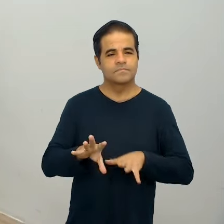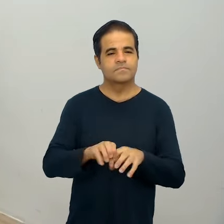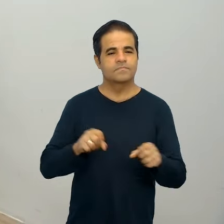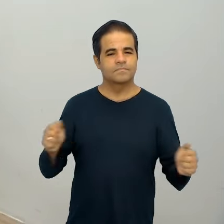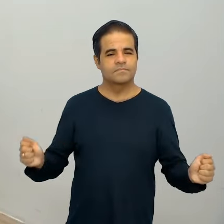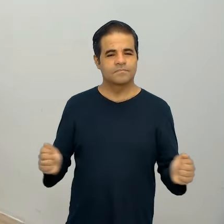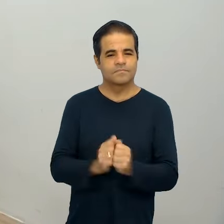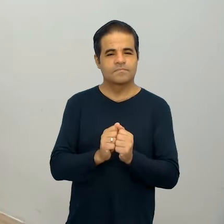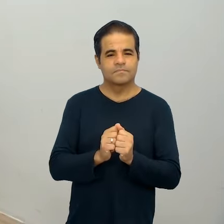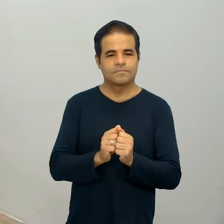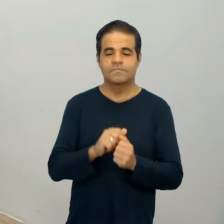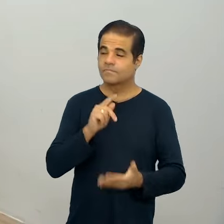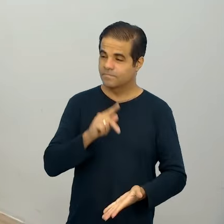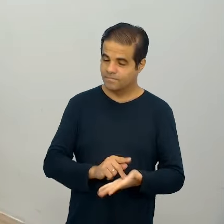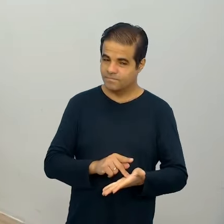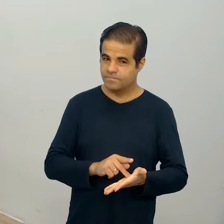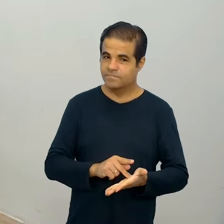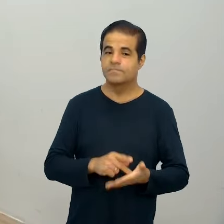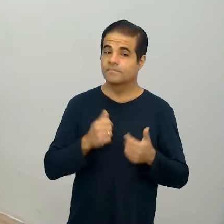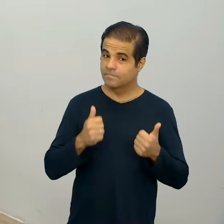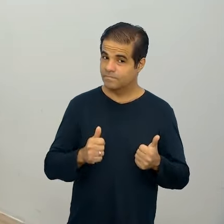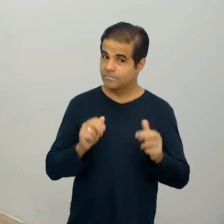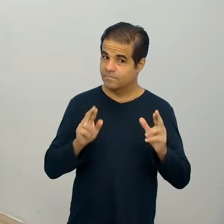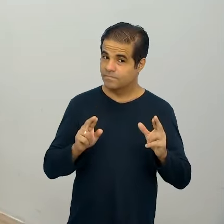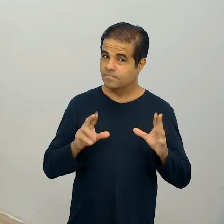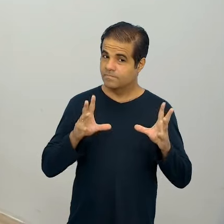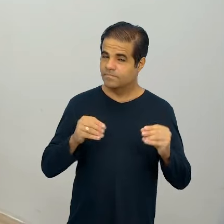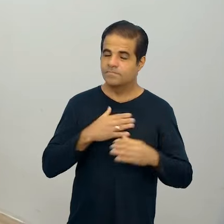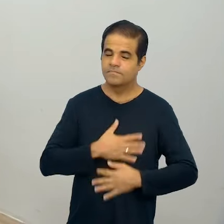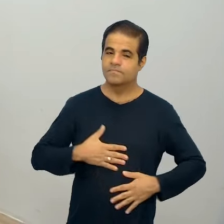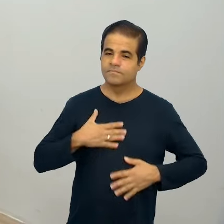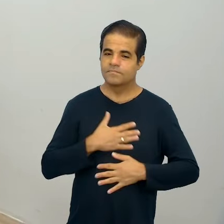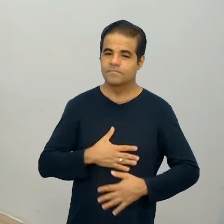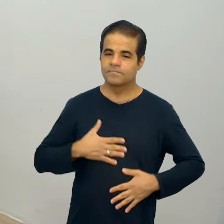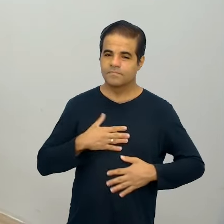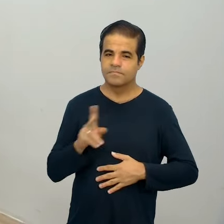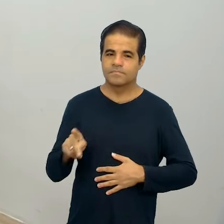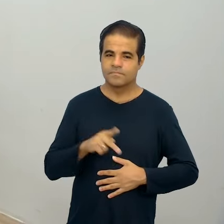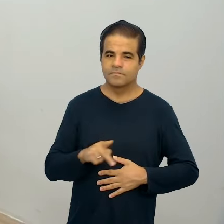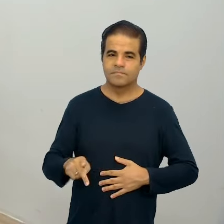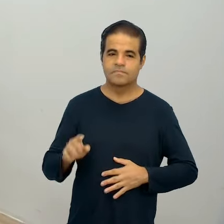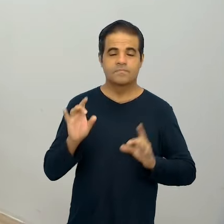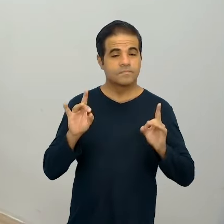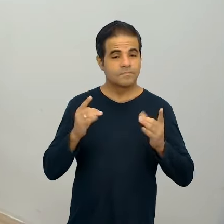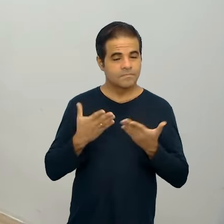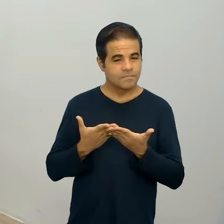formação. Verdade, Vanderlei. Espero que vocês tenham gostado, professores.